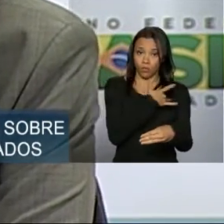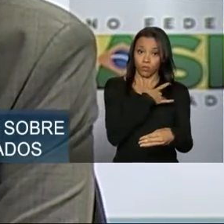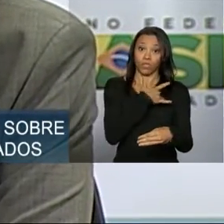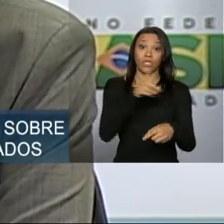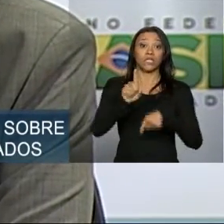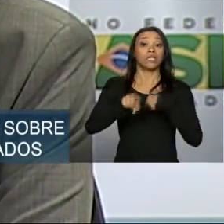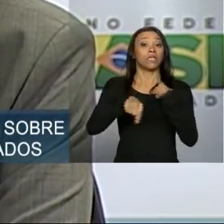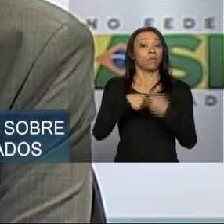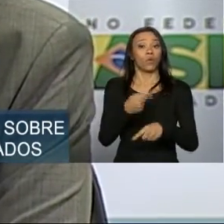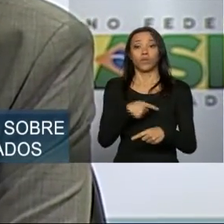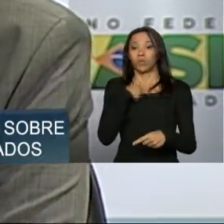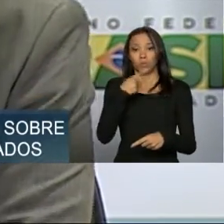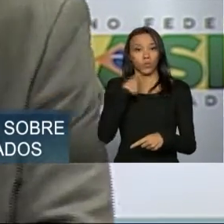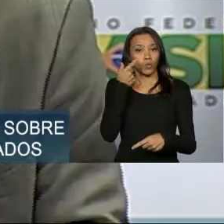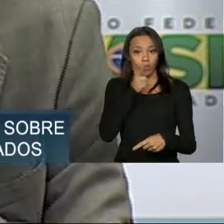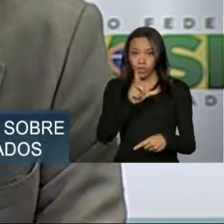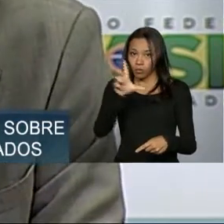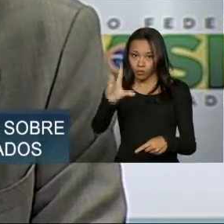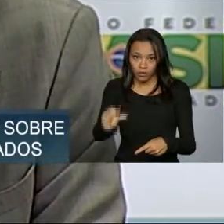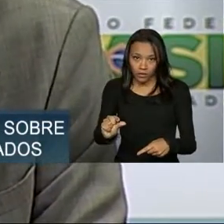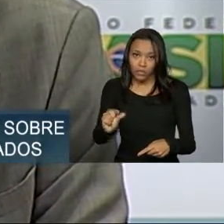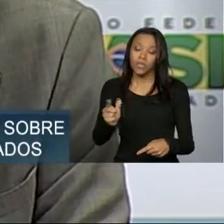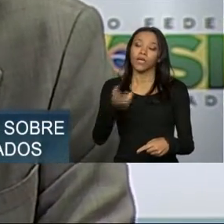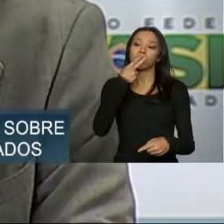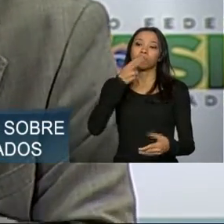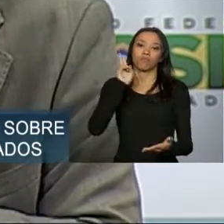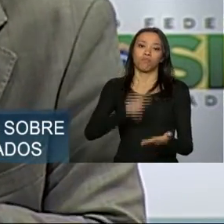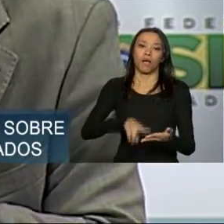as adequações necessárias. Só que,